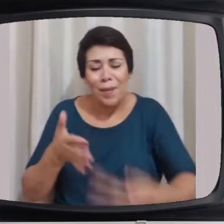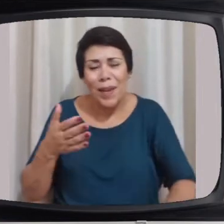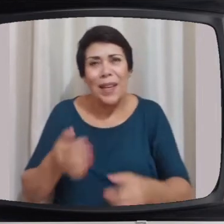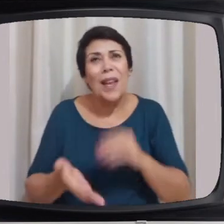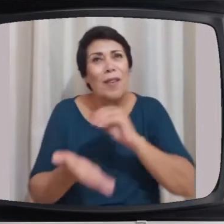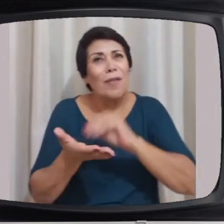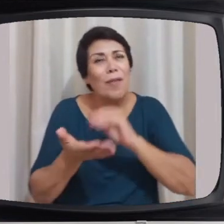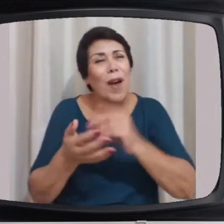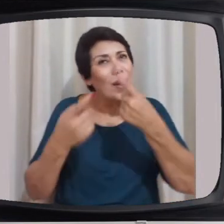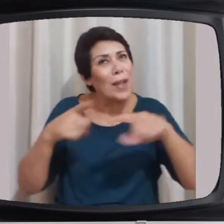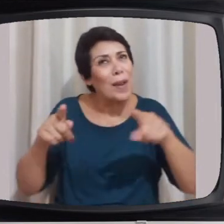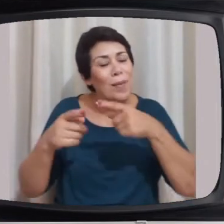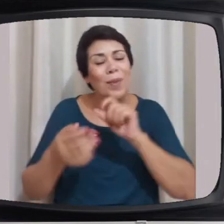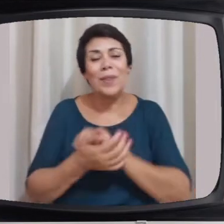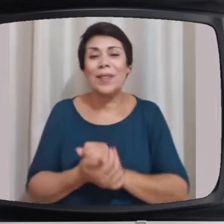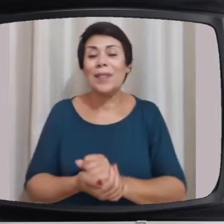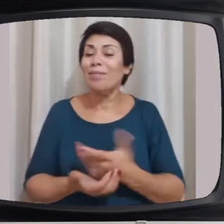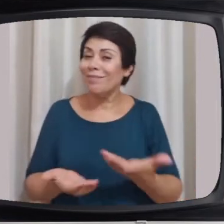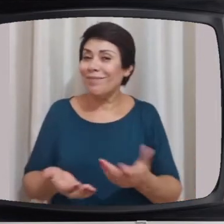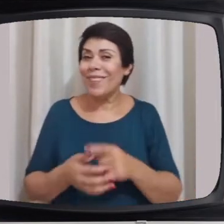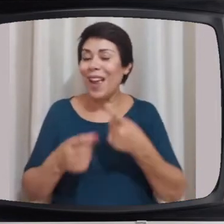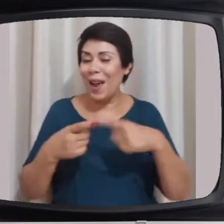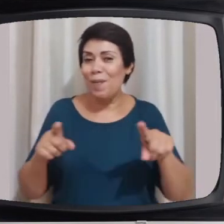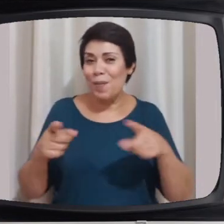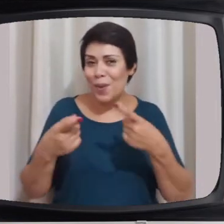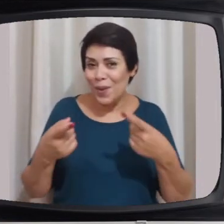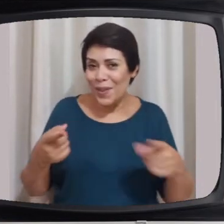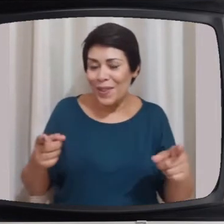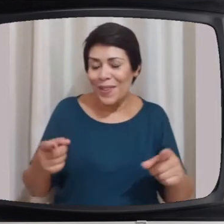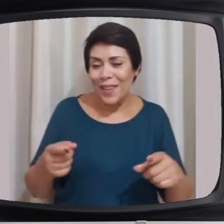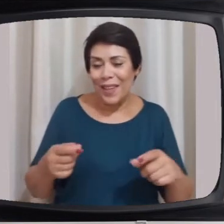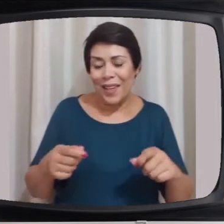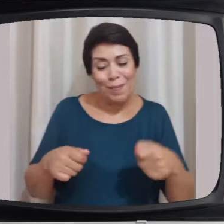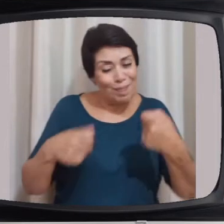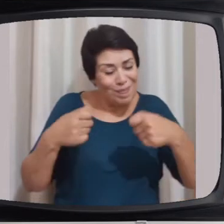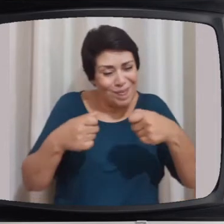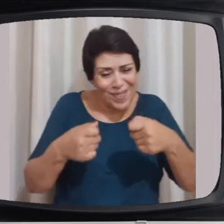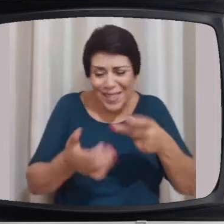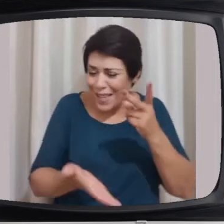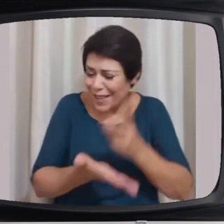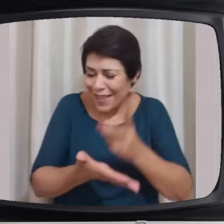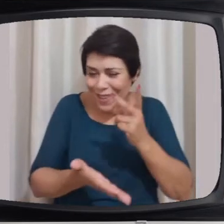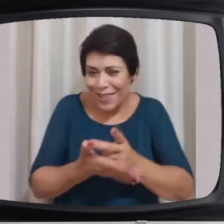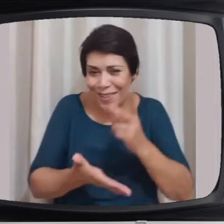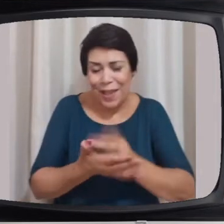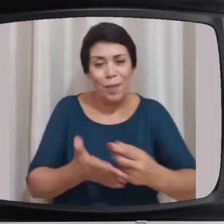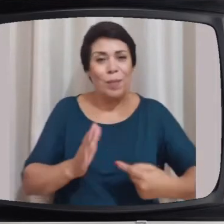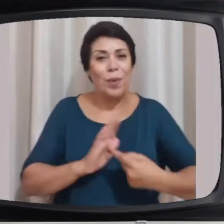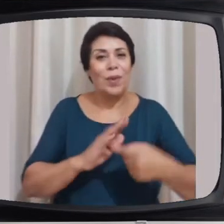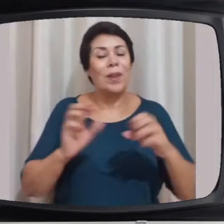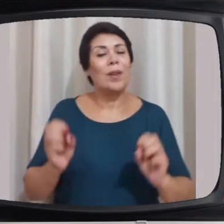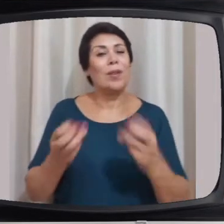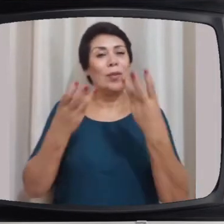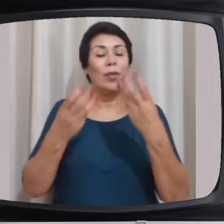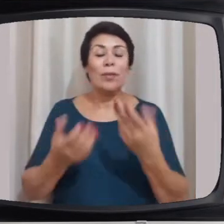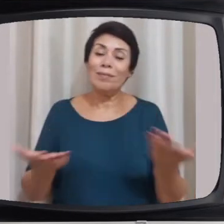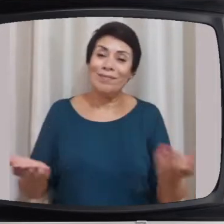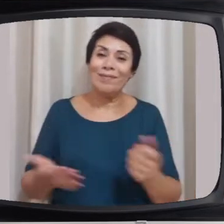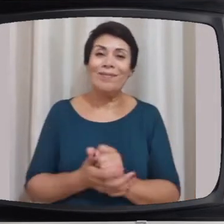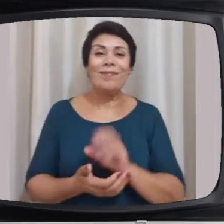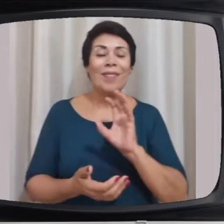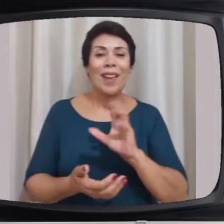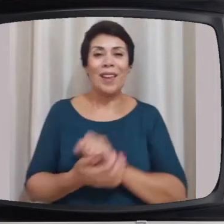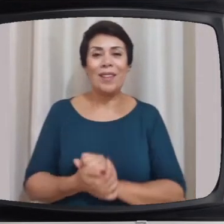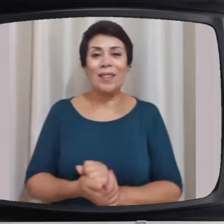uma música. É dessas canções que, obrigatoriamente, sempre vão estar no show. É isso. Eu acho que